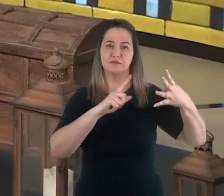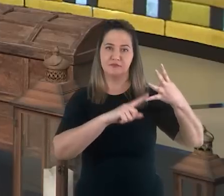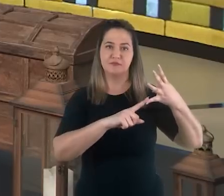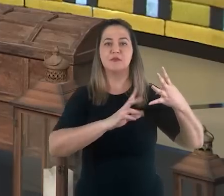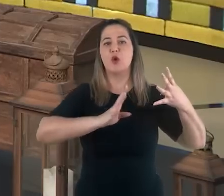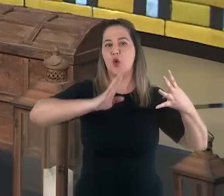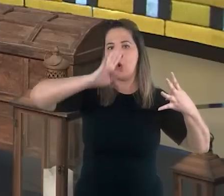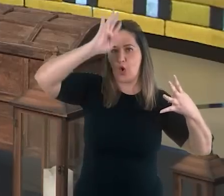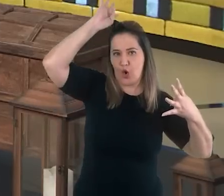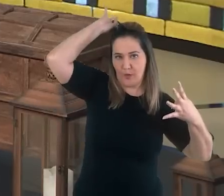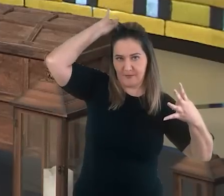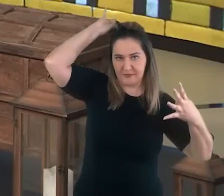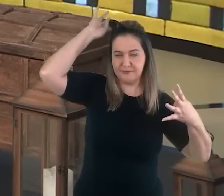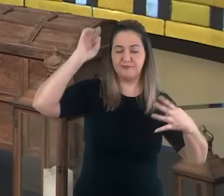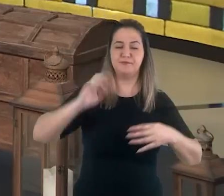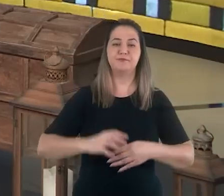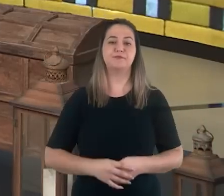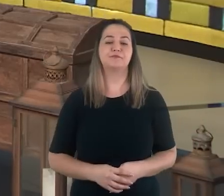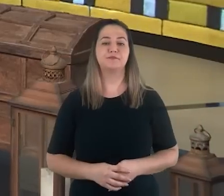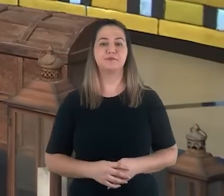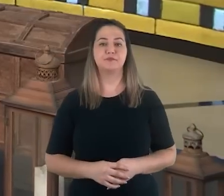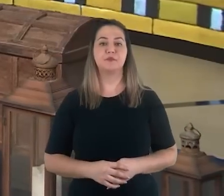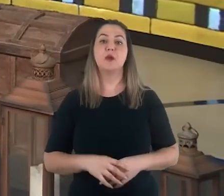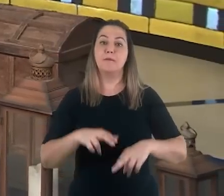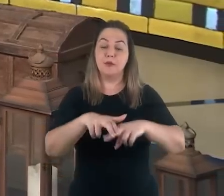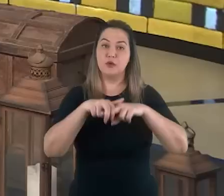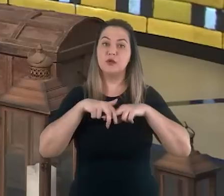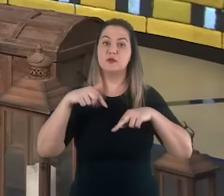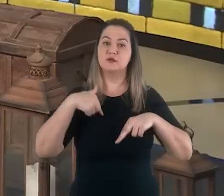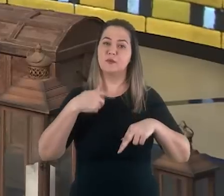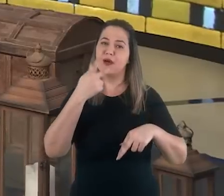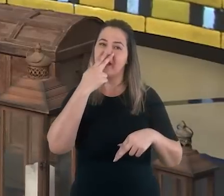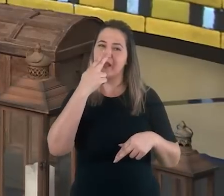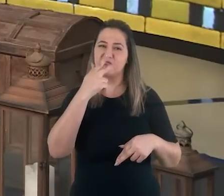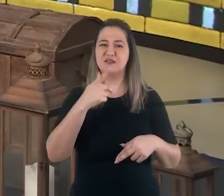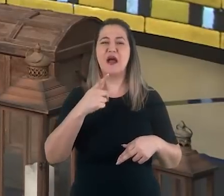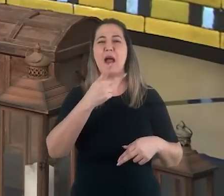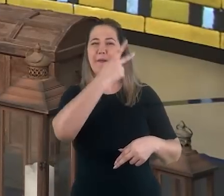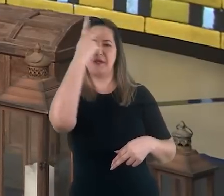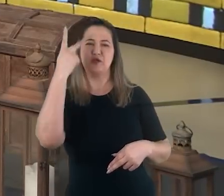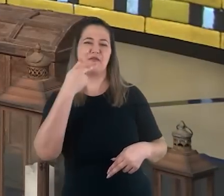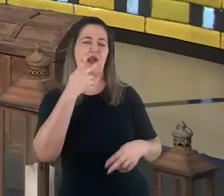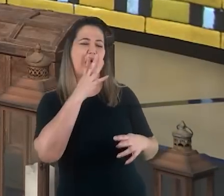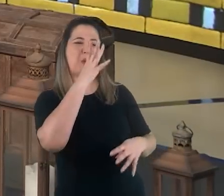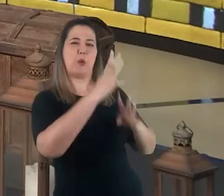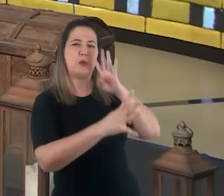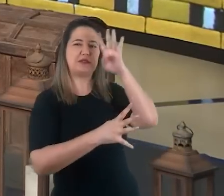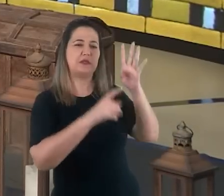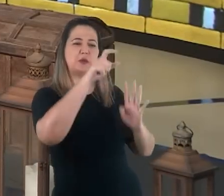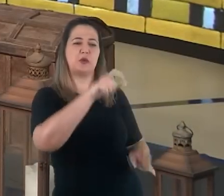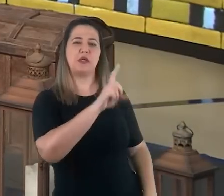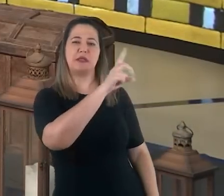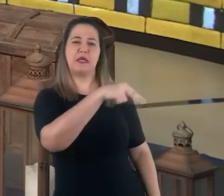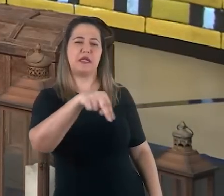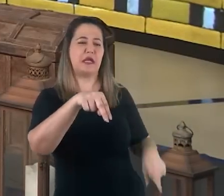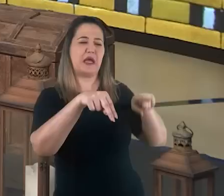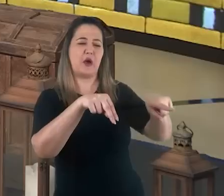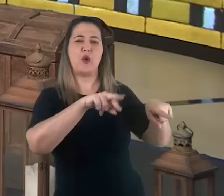não é denominada. Portanto, repito, fica enfraquecida a ideia ou a alegação de que Daniel